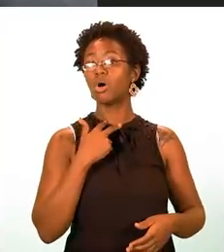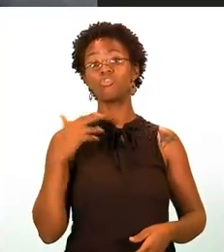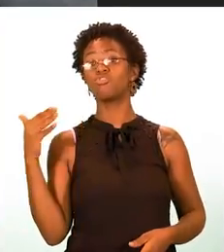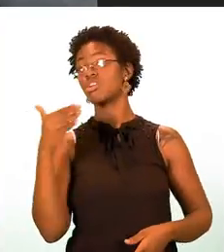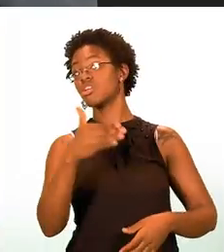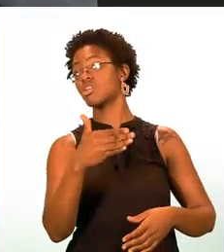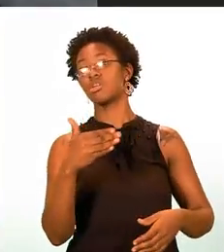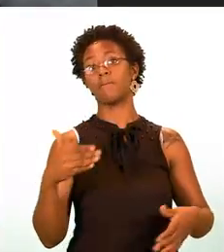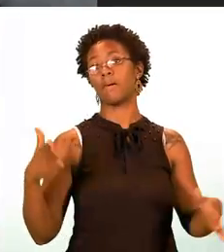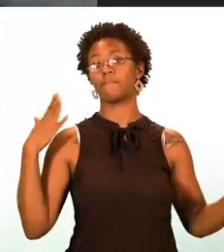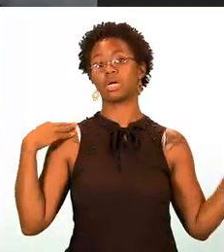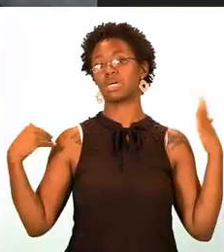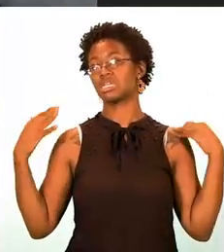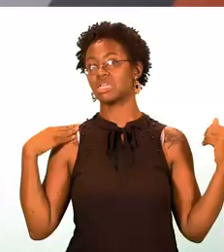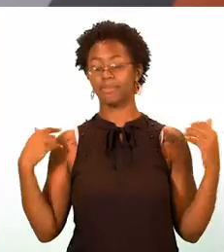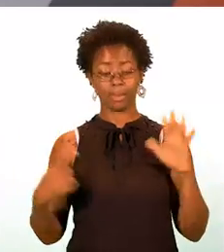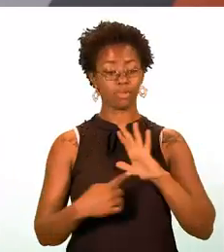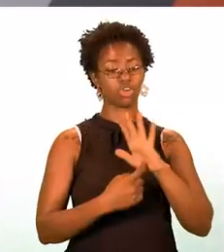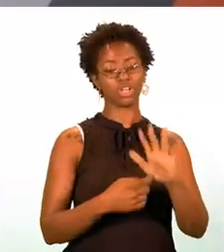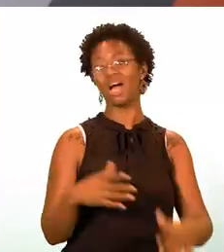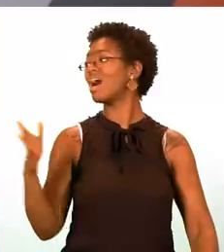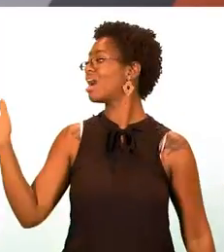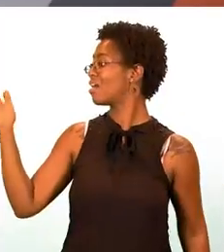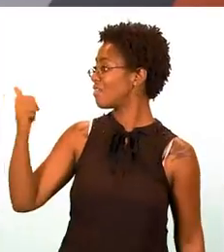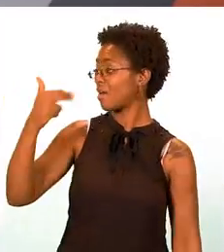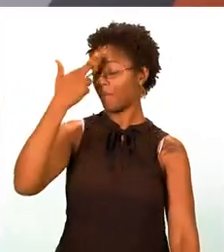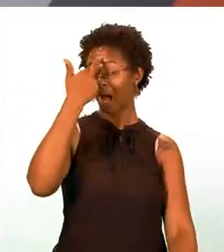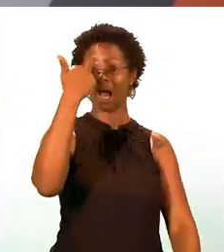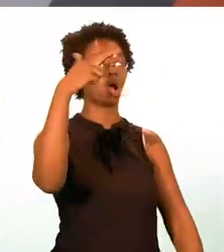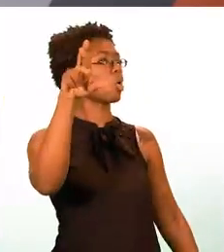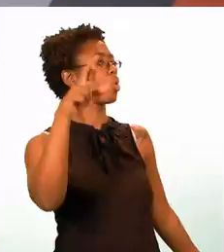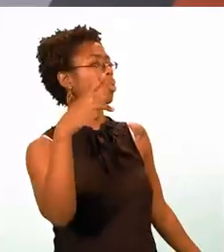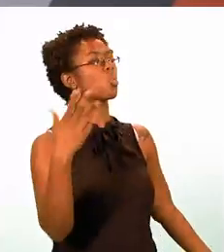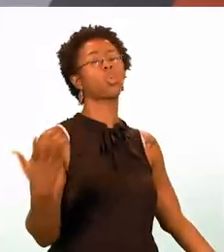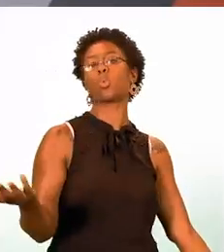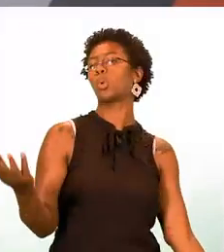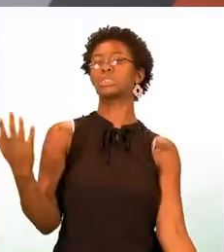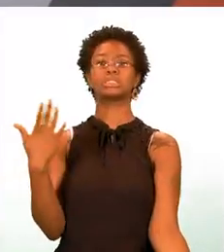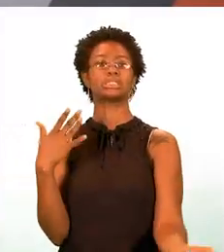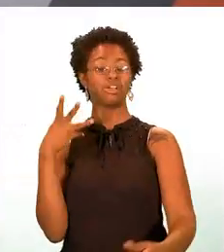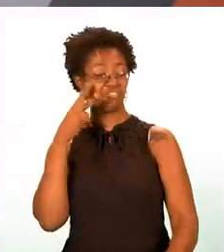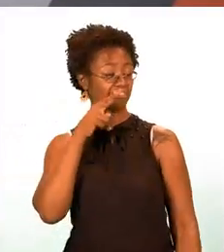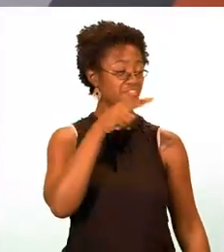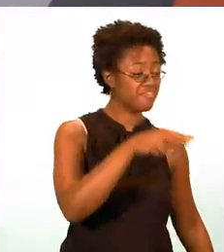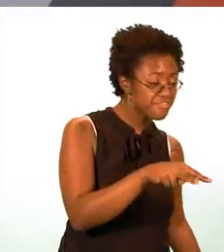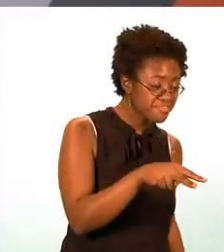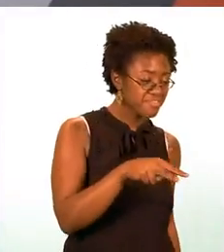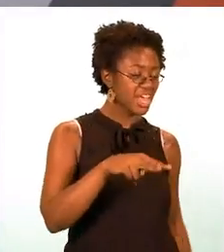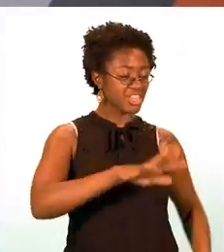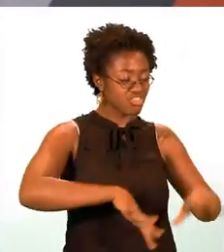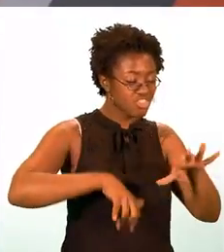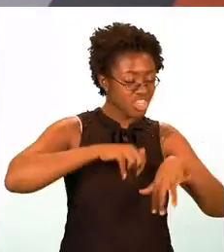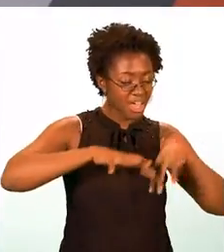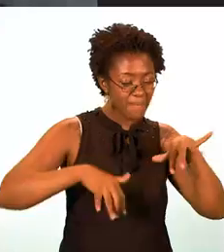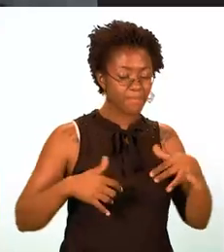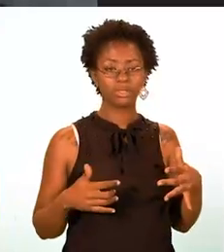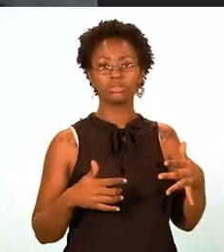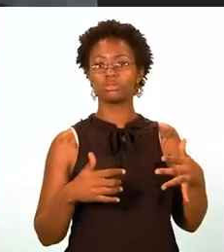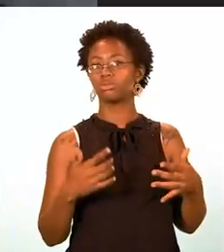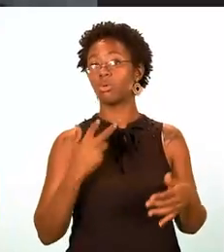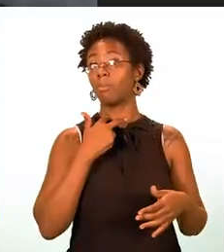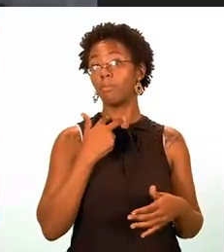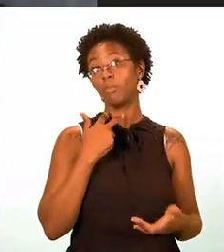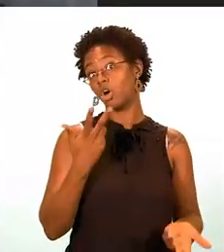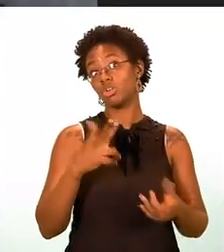como turismo. É, né? Para se mostrar, olha, vamos à Rússia ou ao Canadá, ver uma mina de diamantes. Ver o